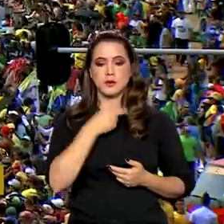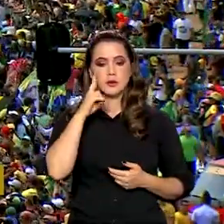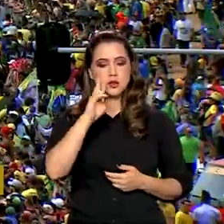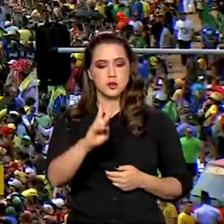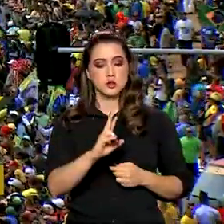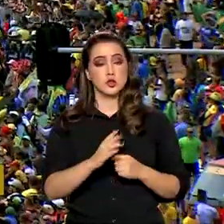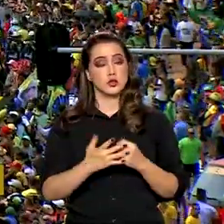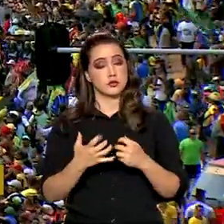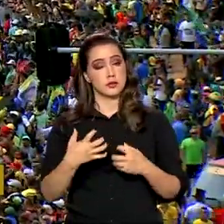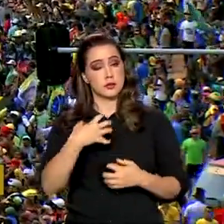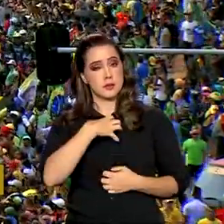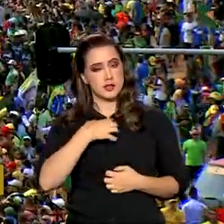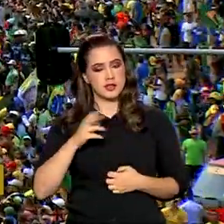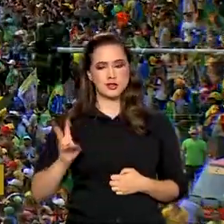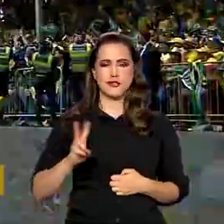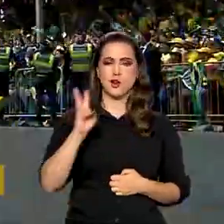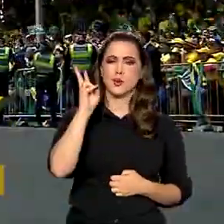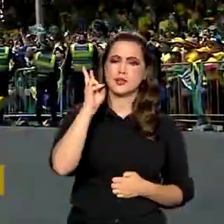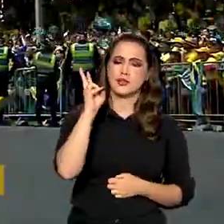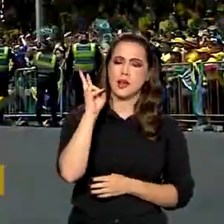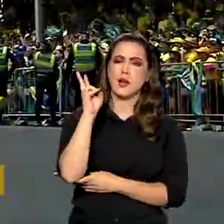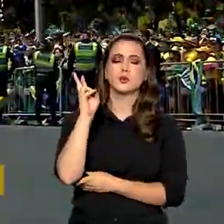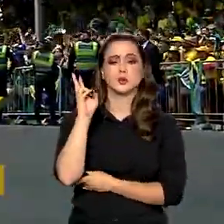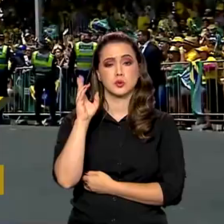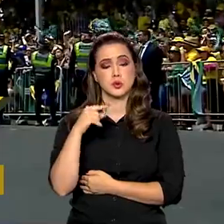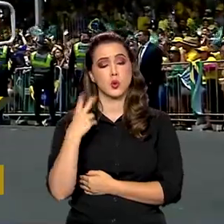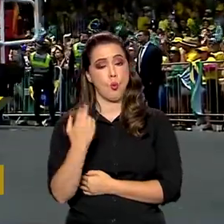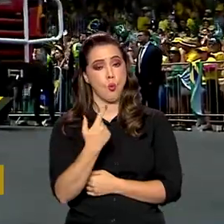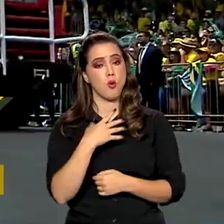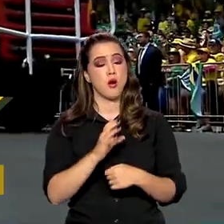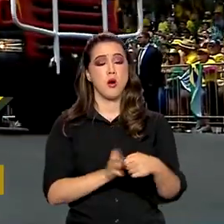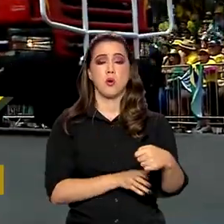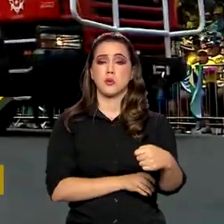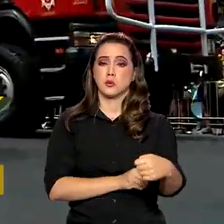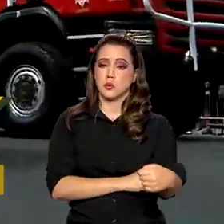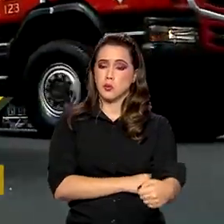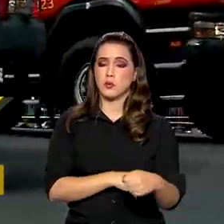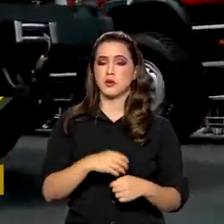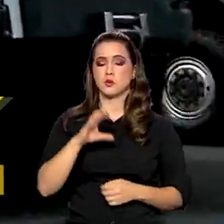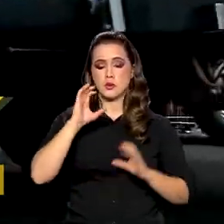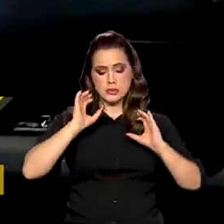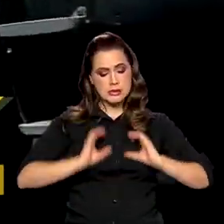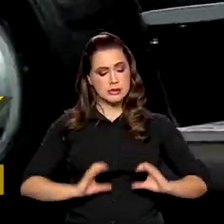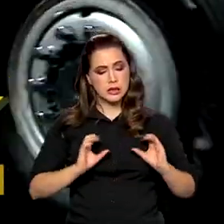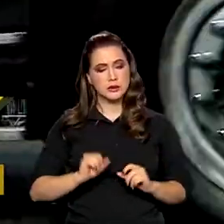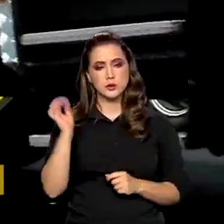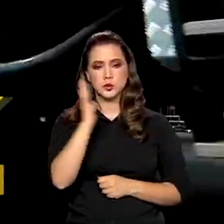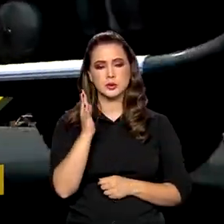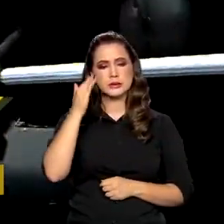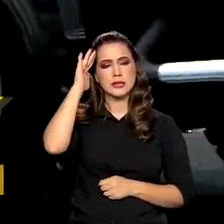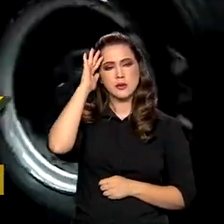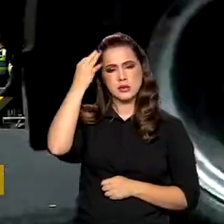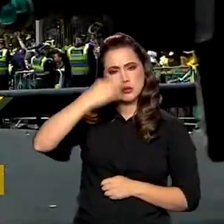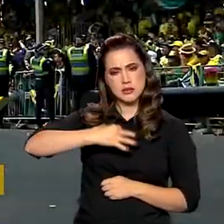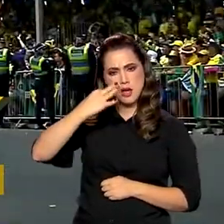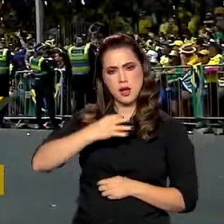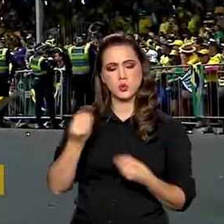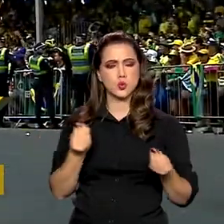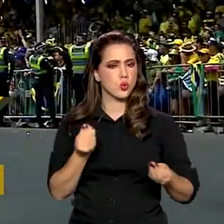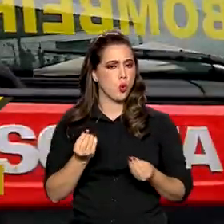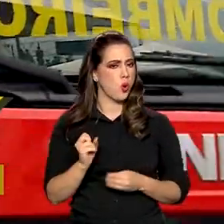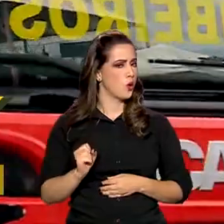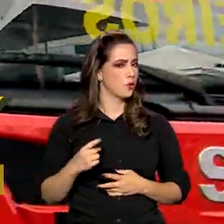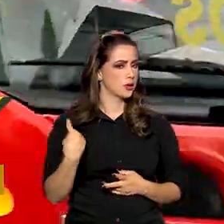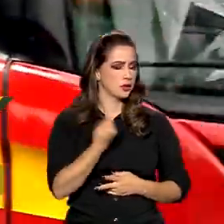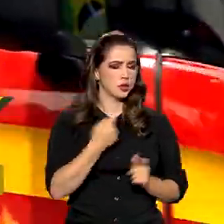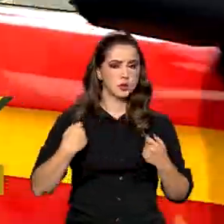esse valor como, né, como cidadão brasileiro, né, de entender a importância de se valorizar, como foi já destacado